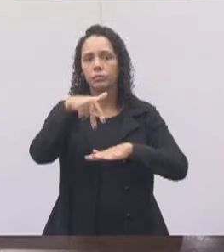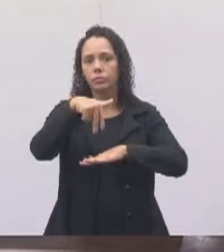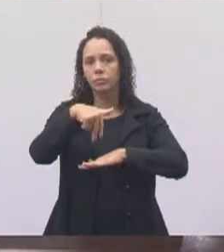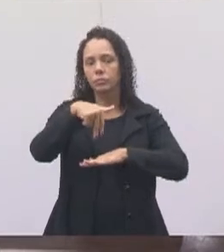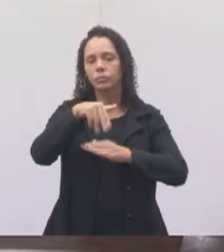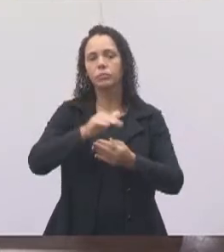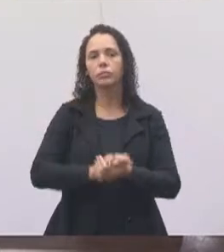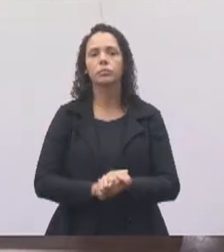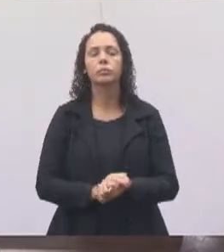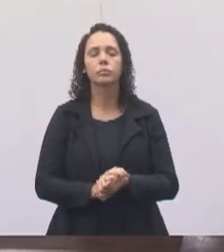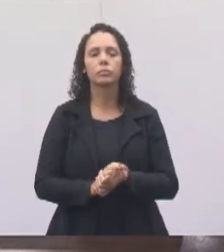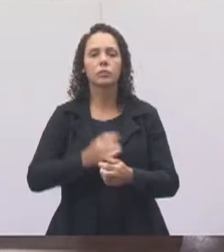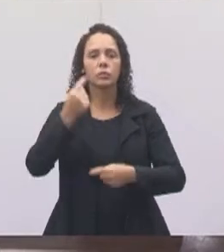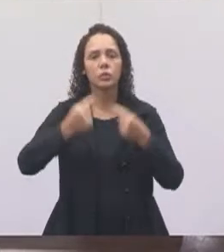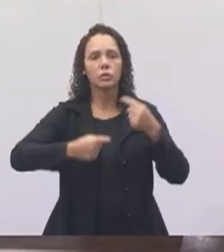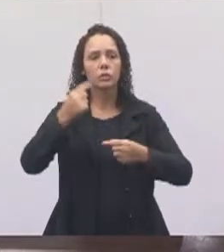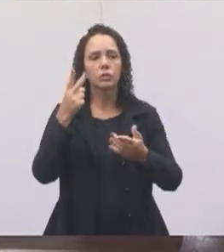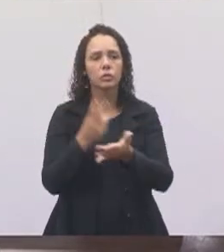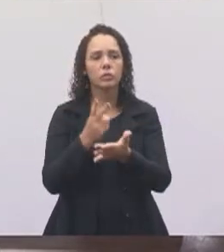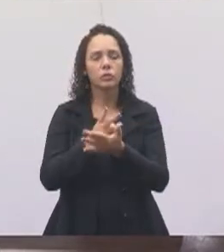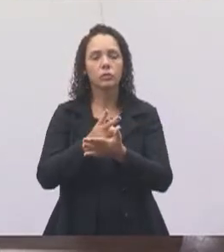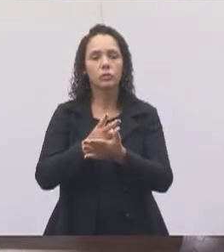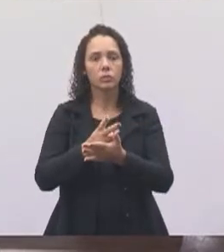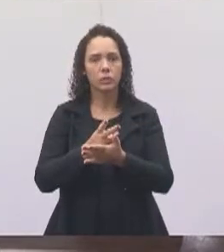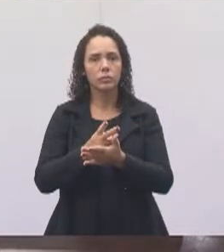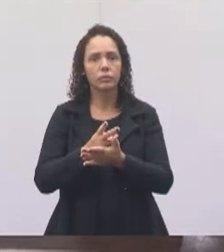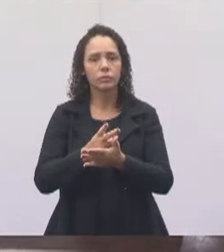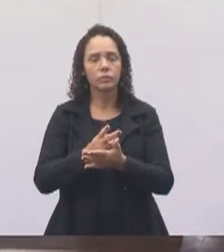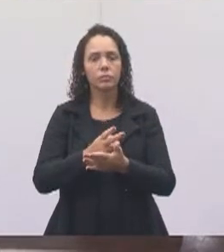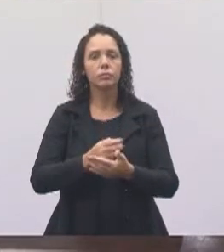O projeto continua em discussão.